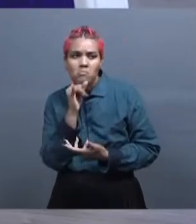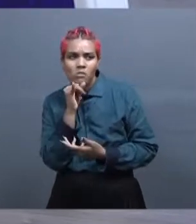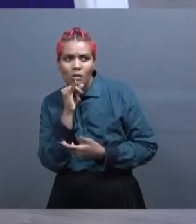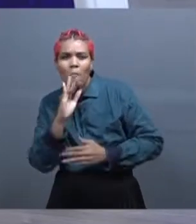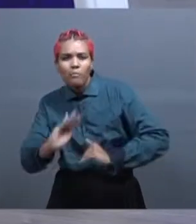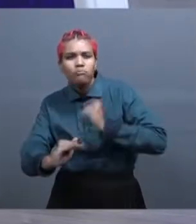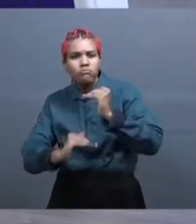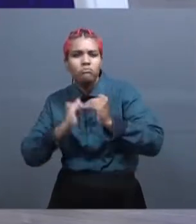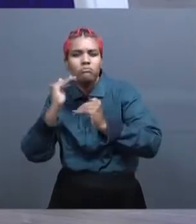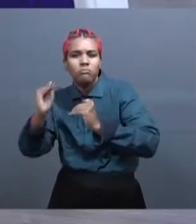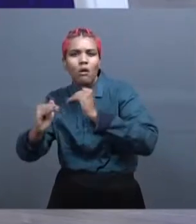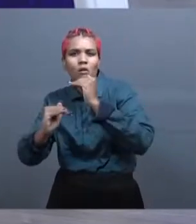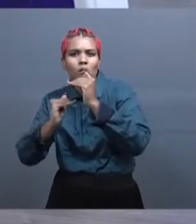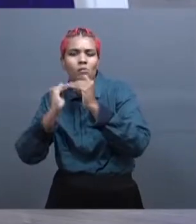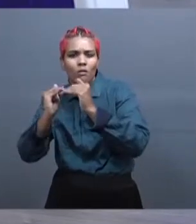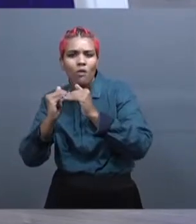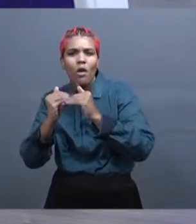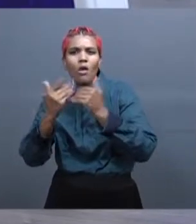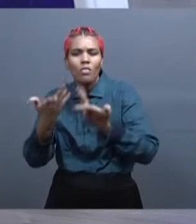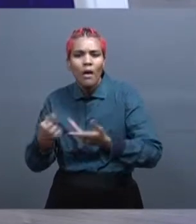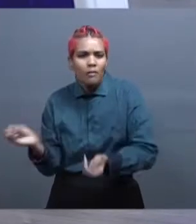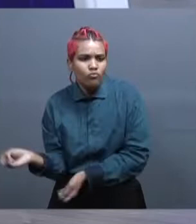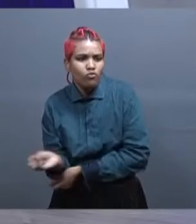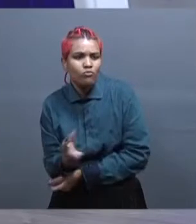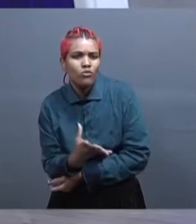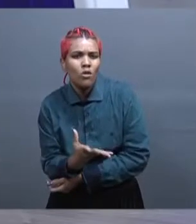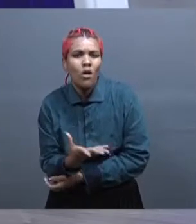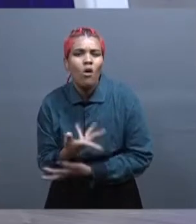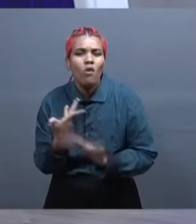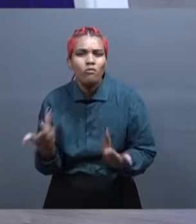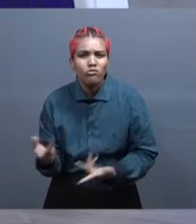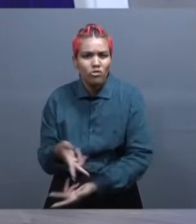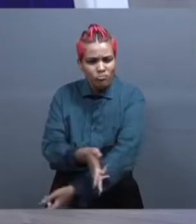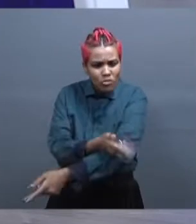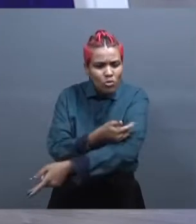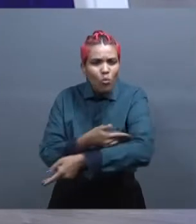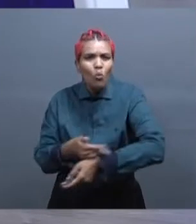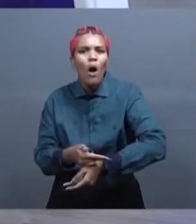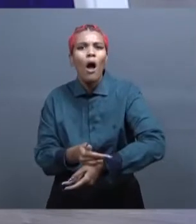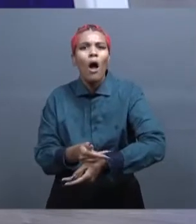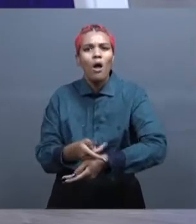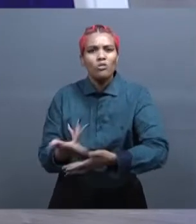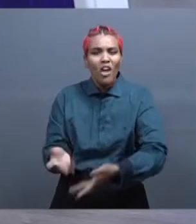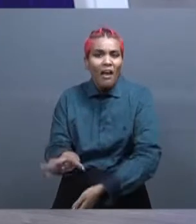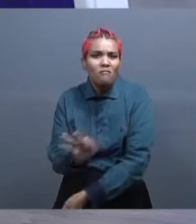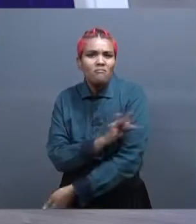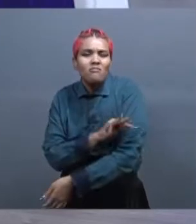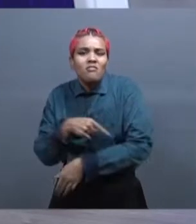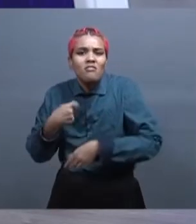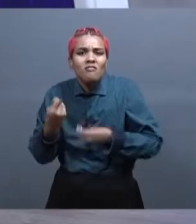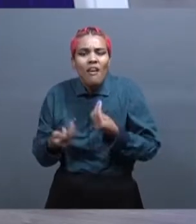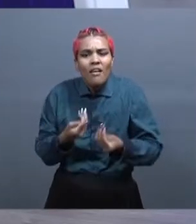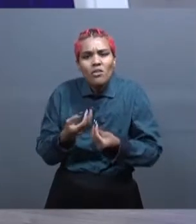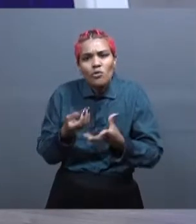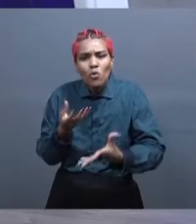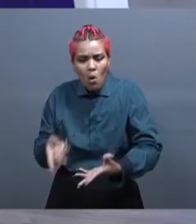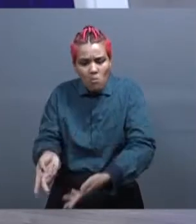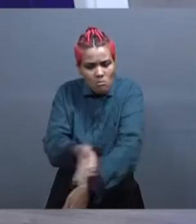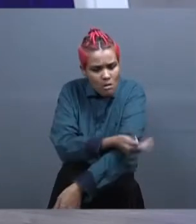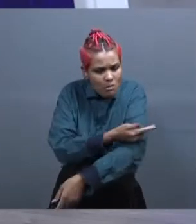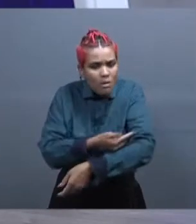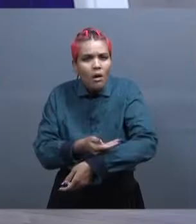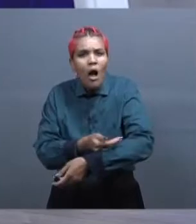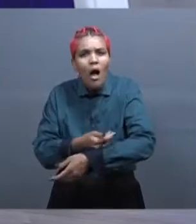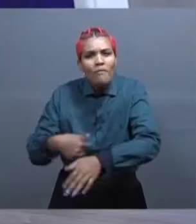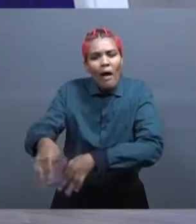tanto né o surgimento de de tatuagens das técnicas e também do crescimento desse mercado de